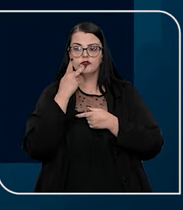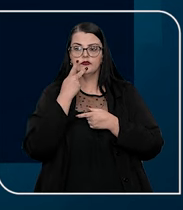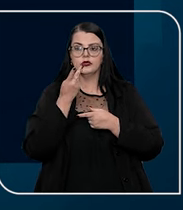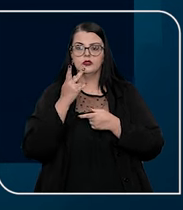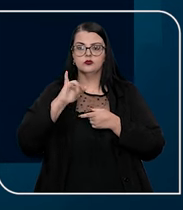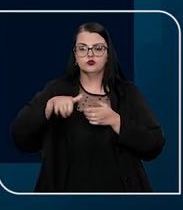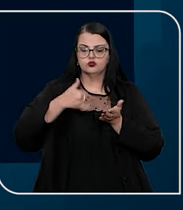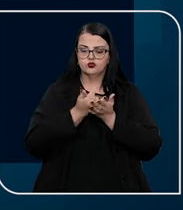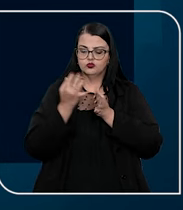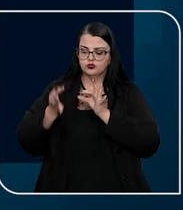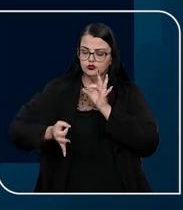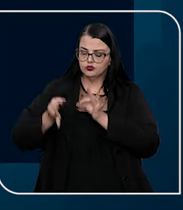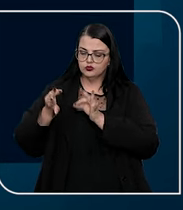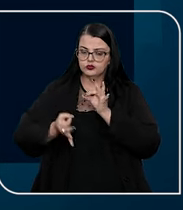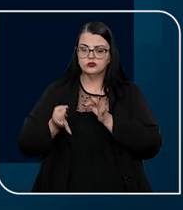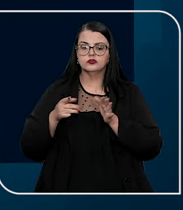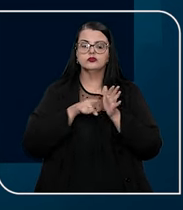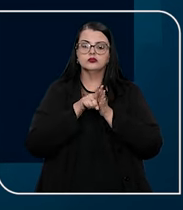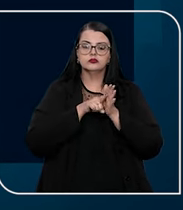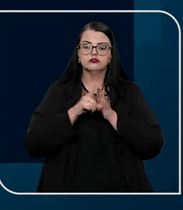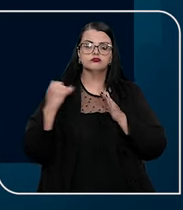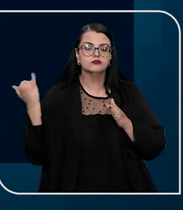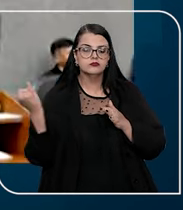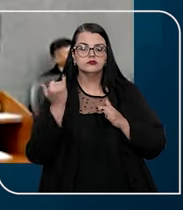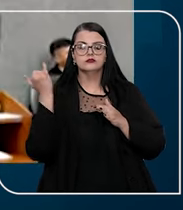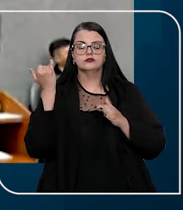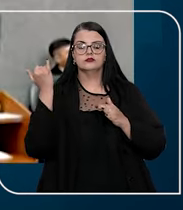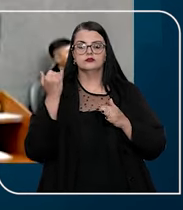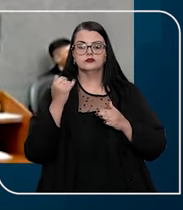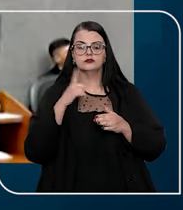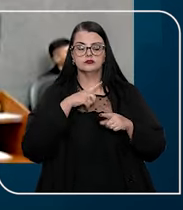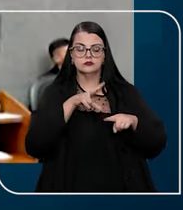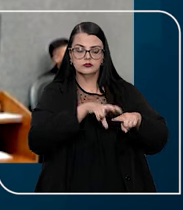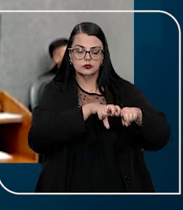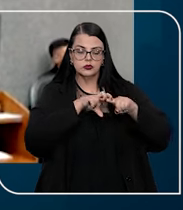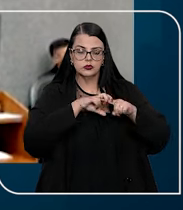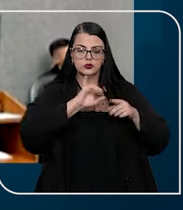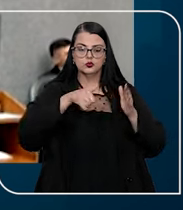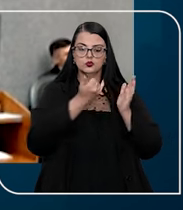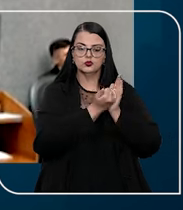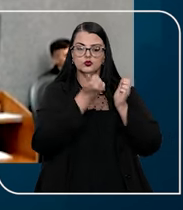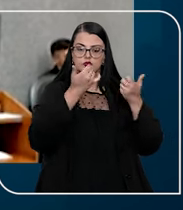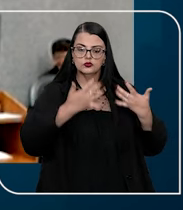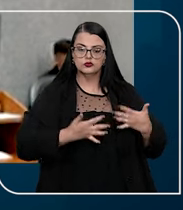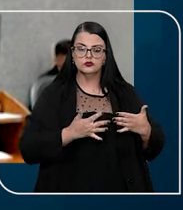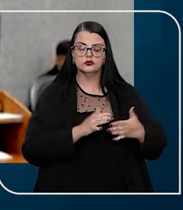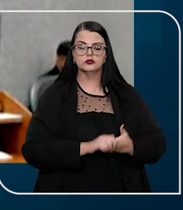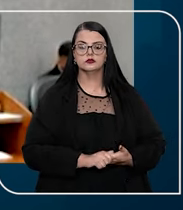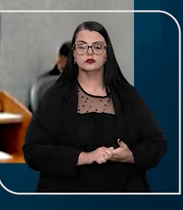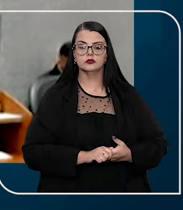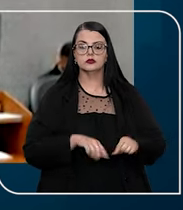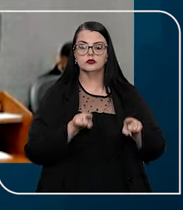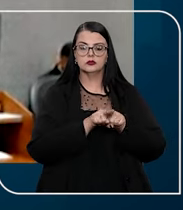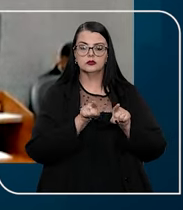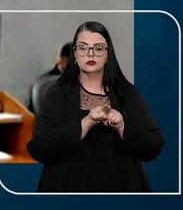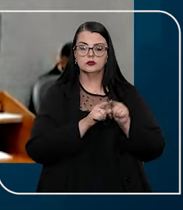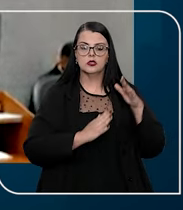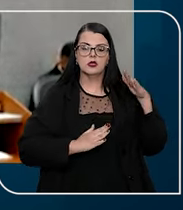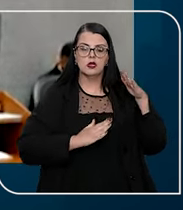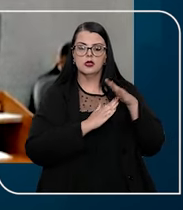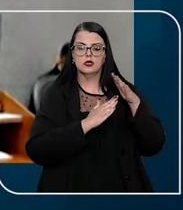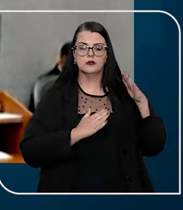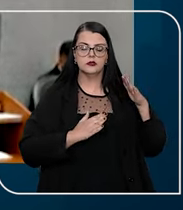Andri afirmou que a jurisprudência entende que a perícia é fundamental para se constatar a causa que justifique a decretação a